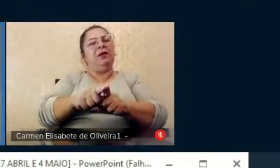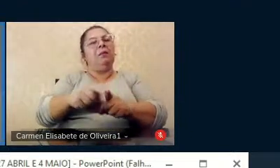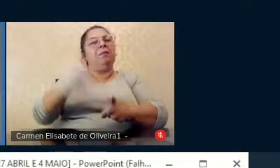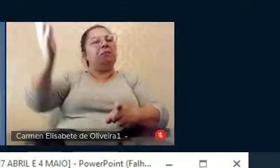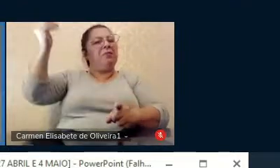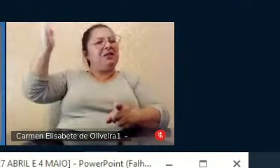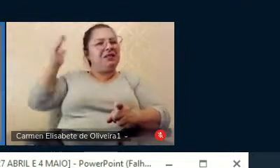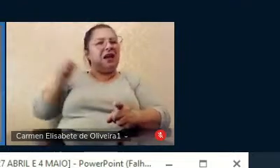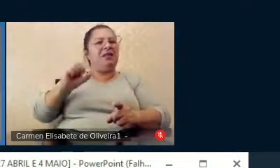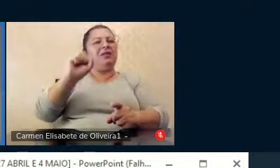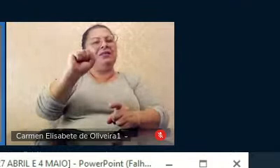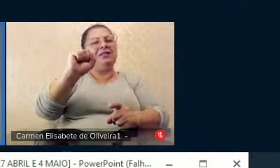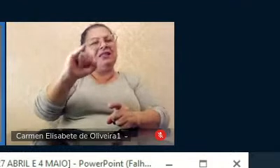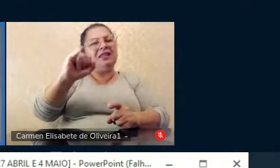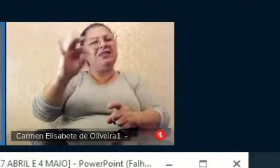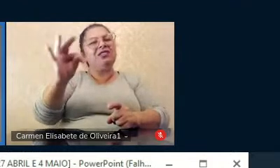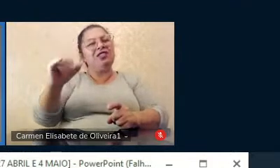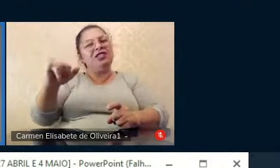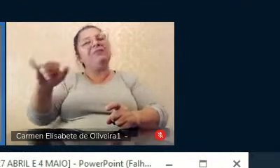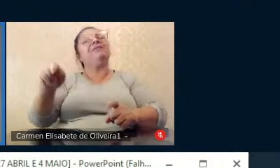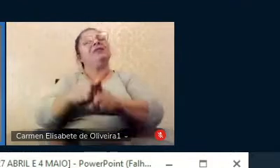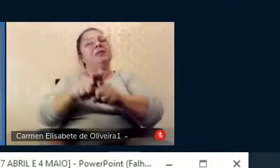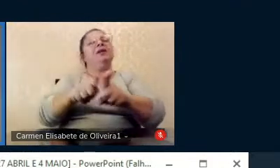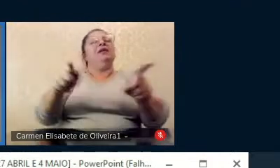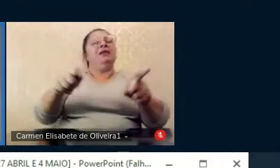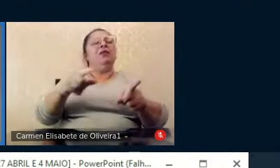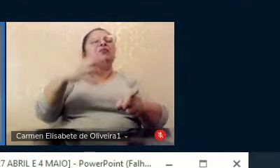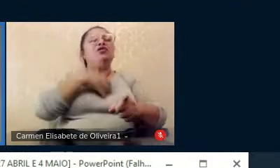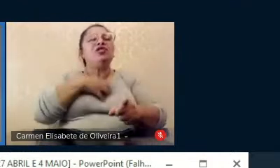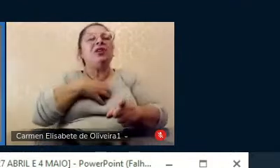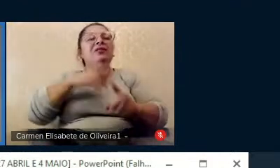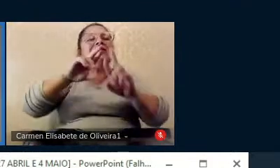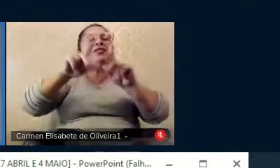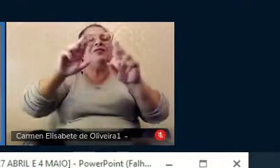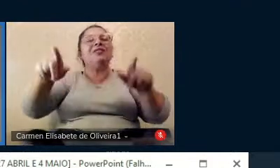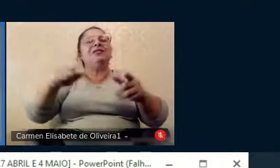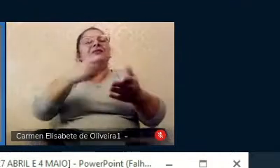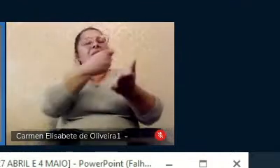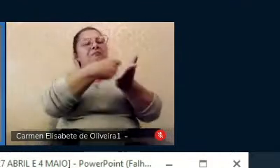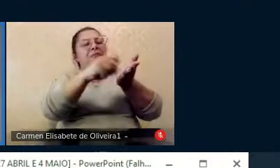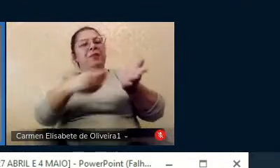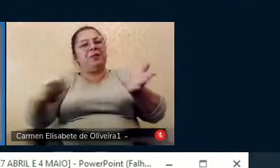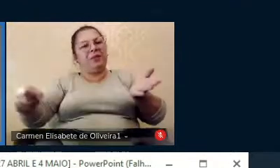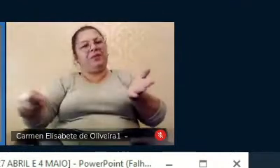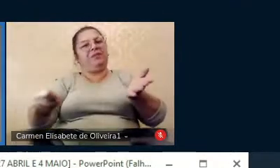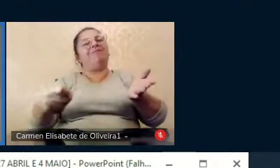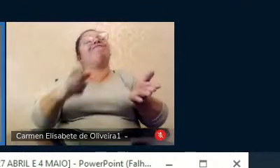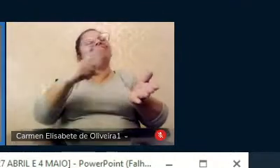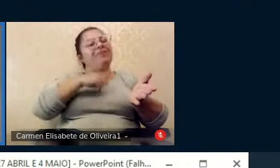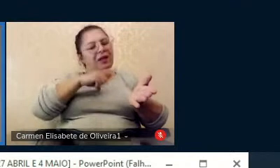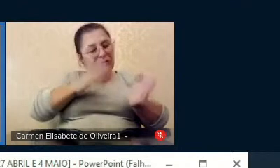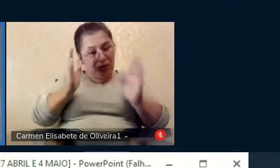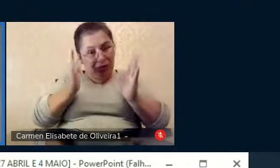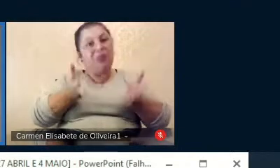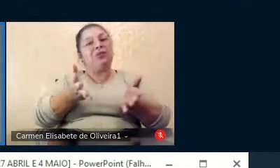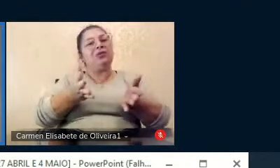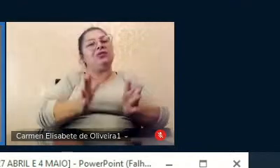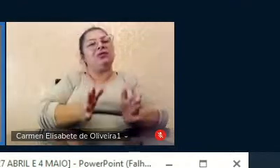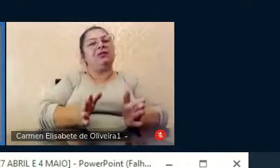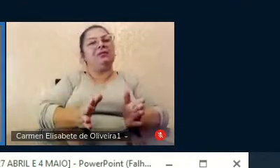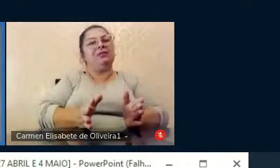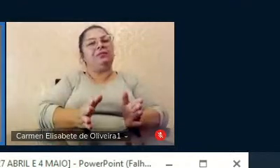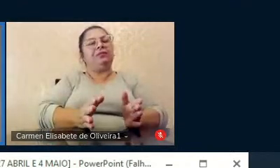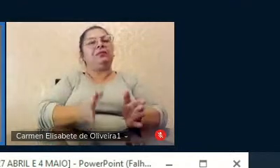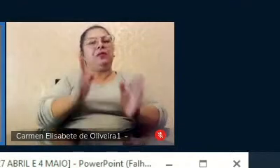xistes, até as formas mais complexas e difíceis da produção escrita, que nós temos hoje, né,